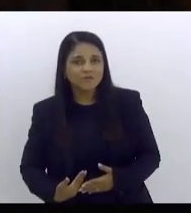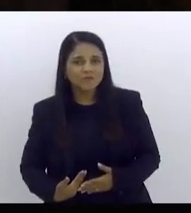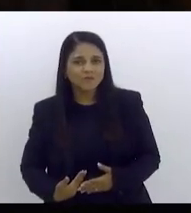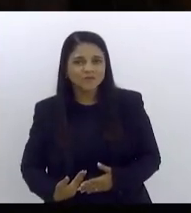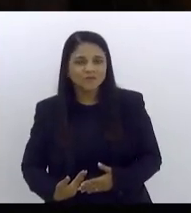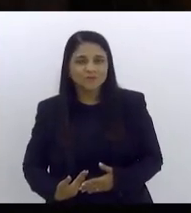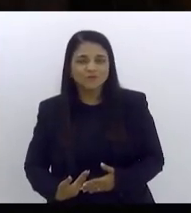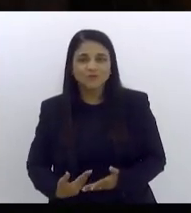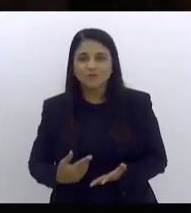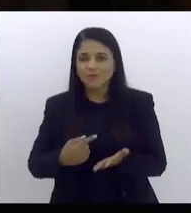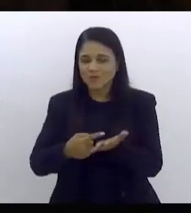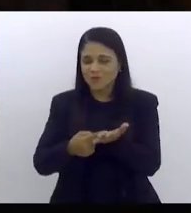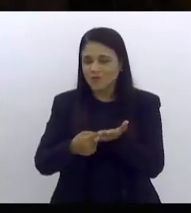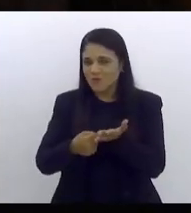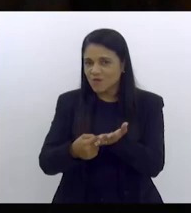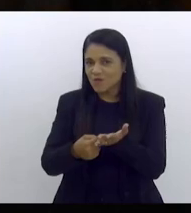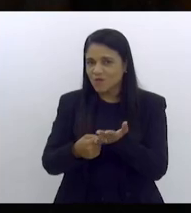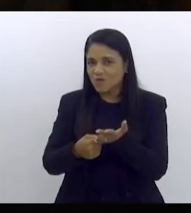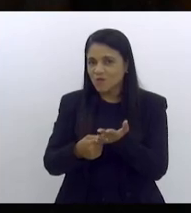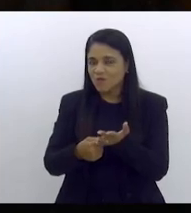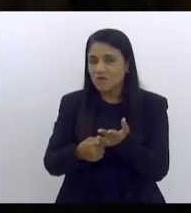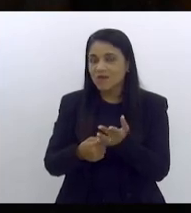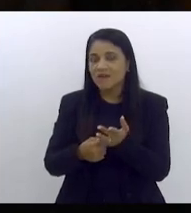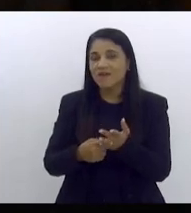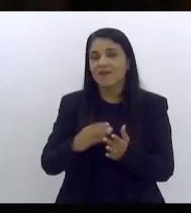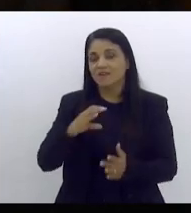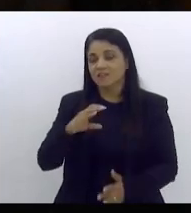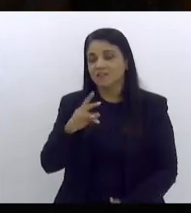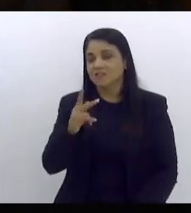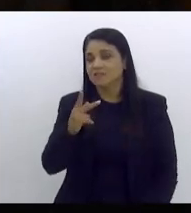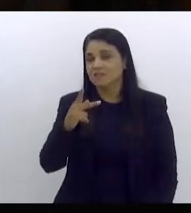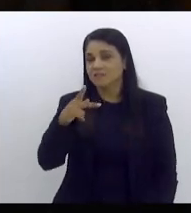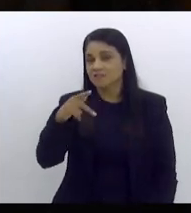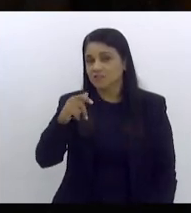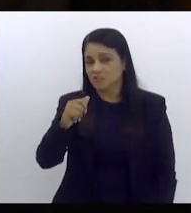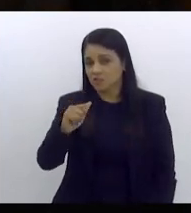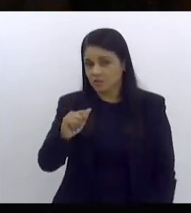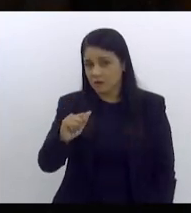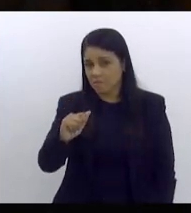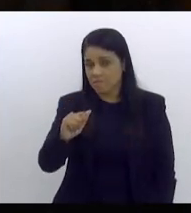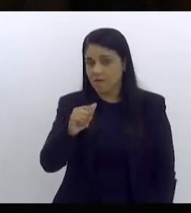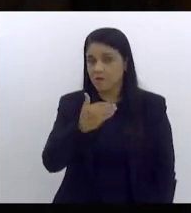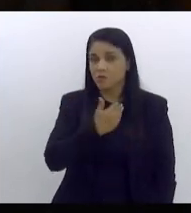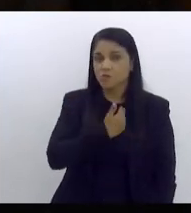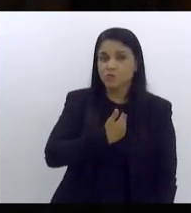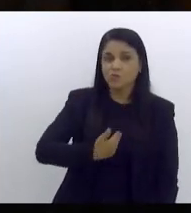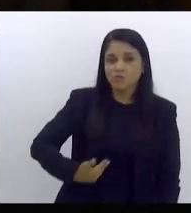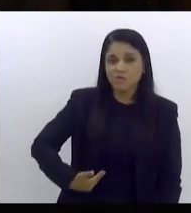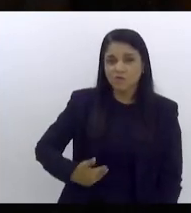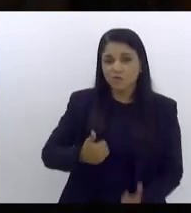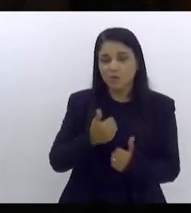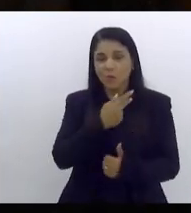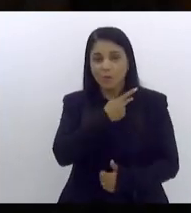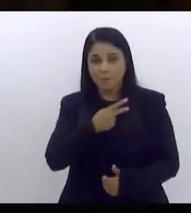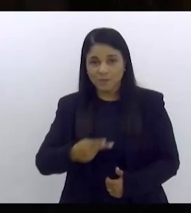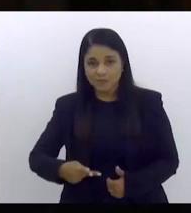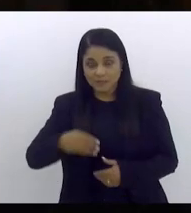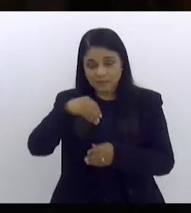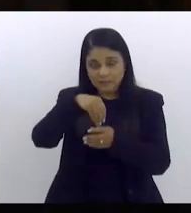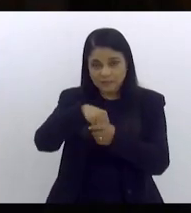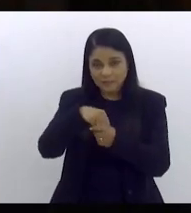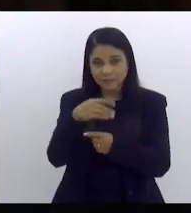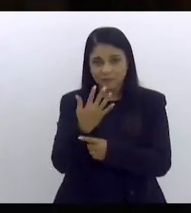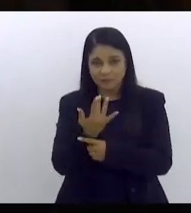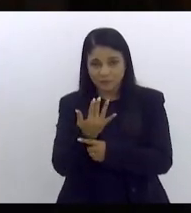senhor presidente, qual foi a chapa de presidente e governador na UERJ? Lula